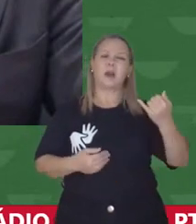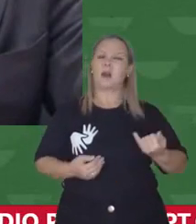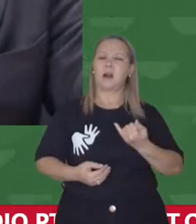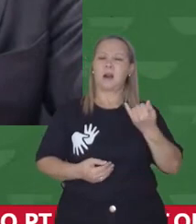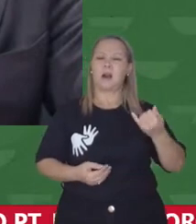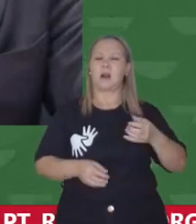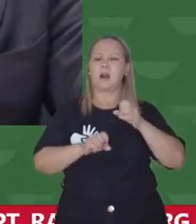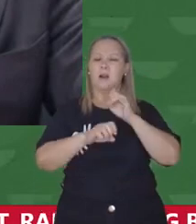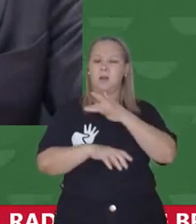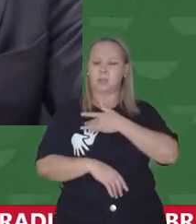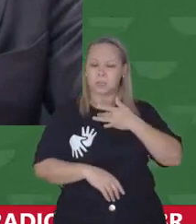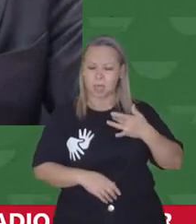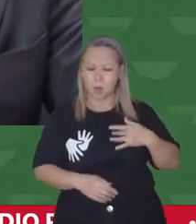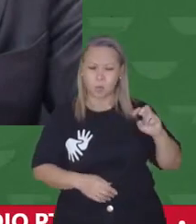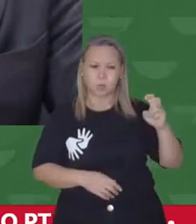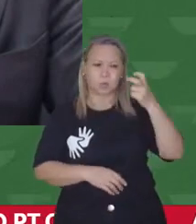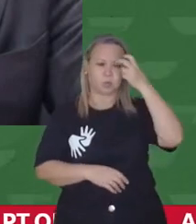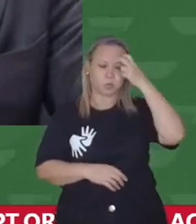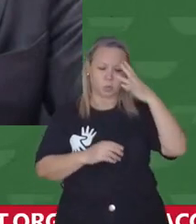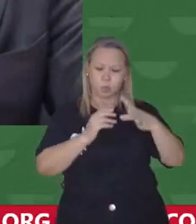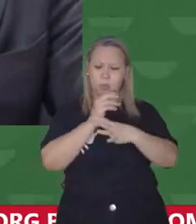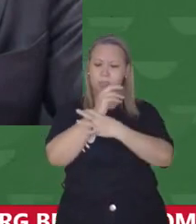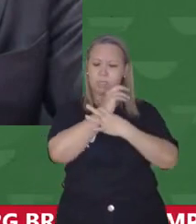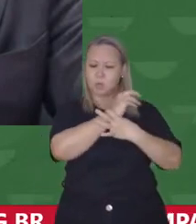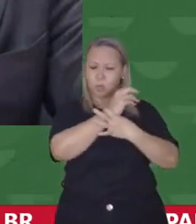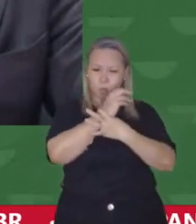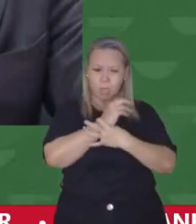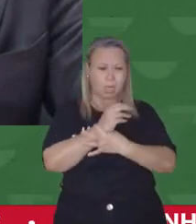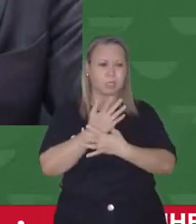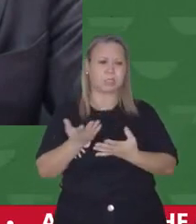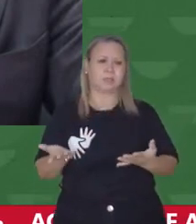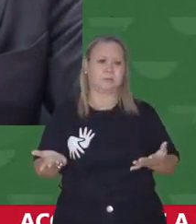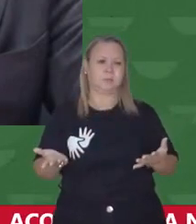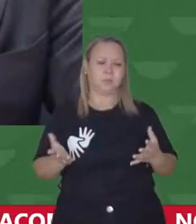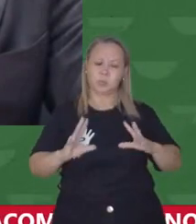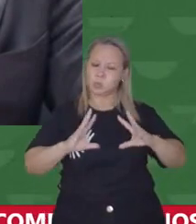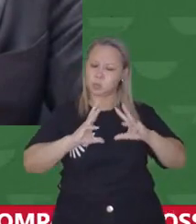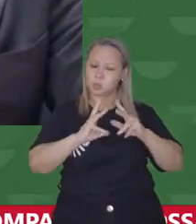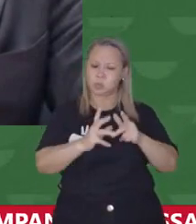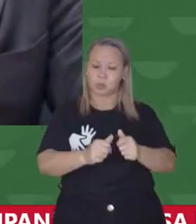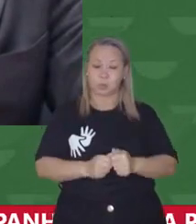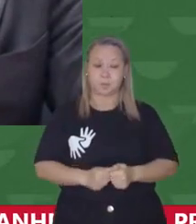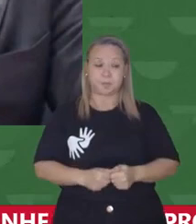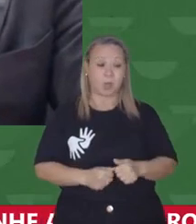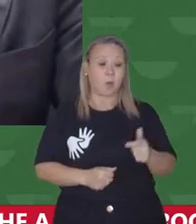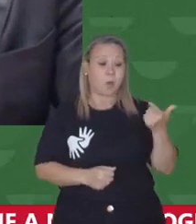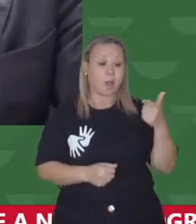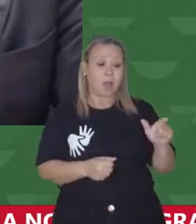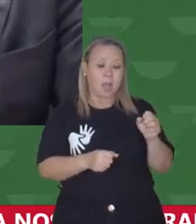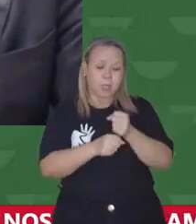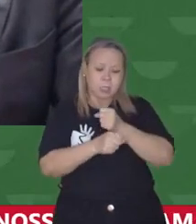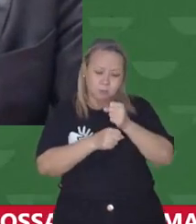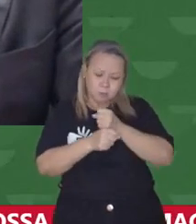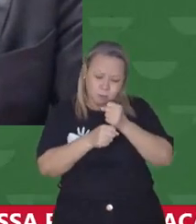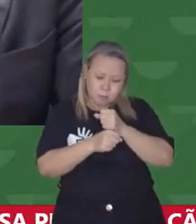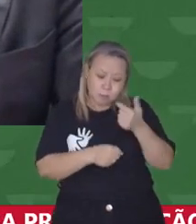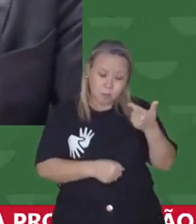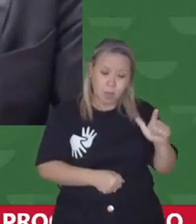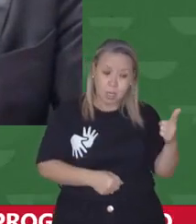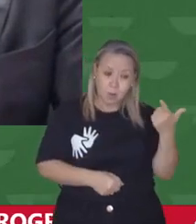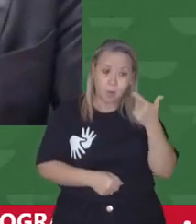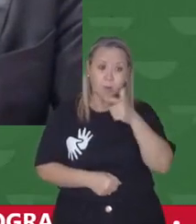educação, cultura, segurança. Então, esse trabalho de reconstrução e